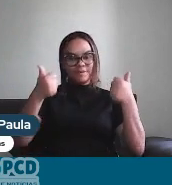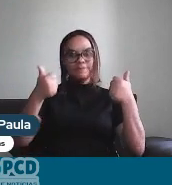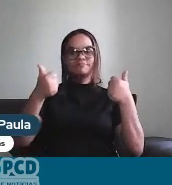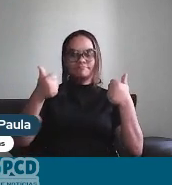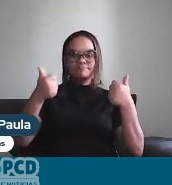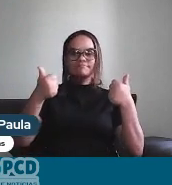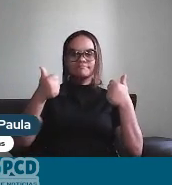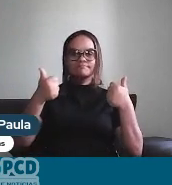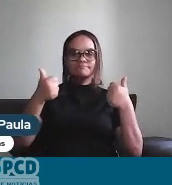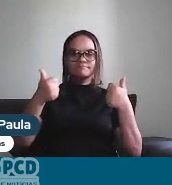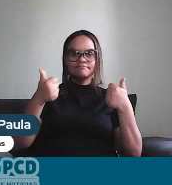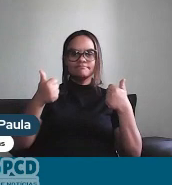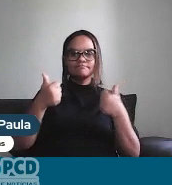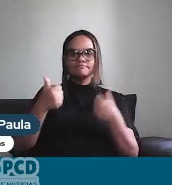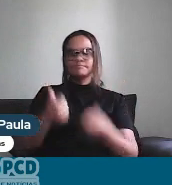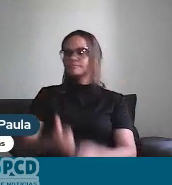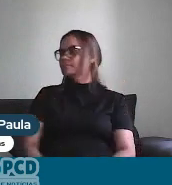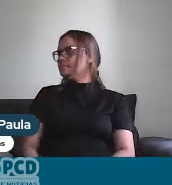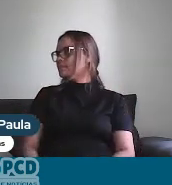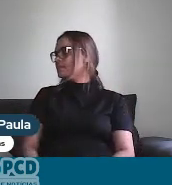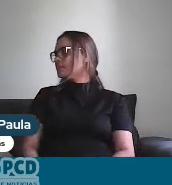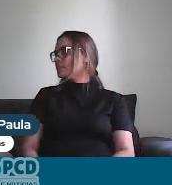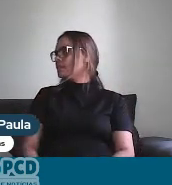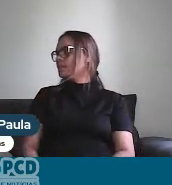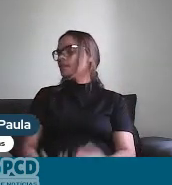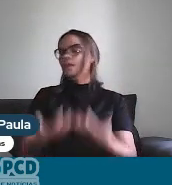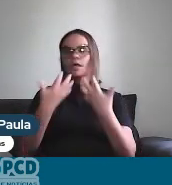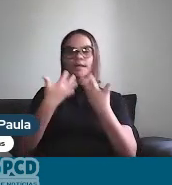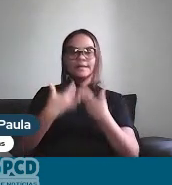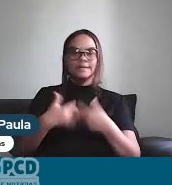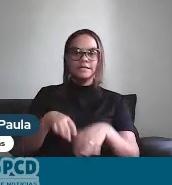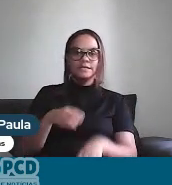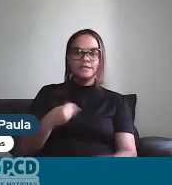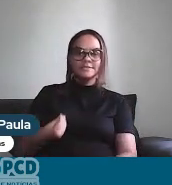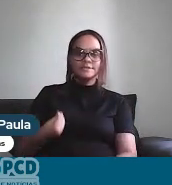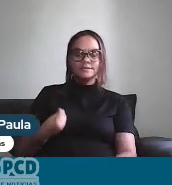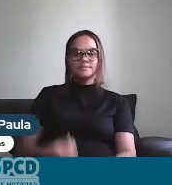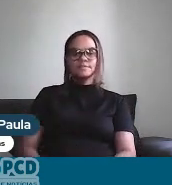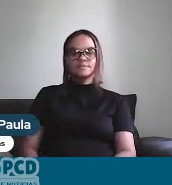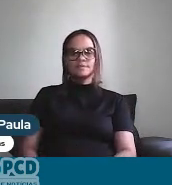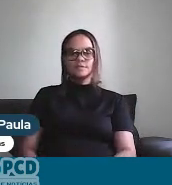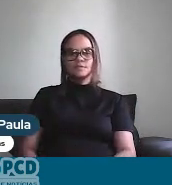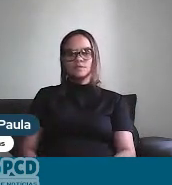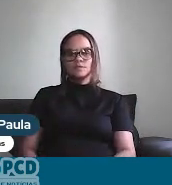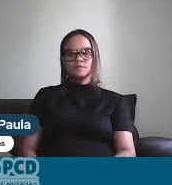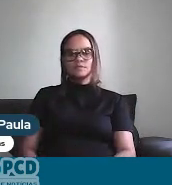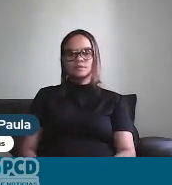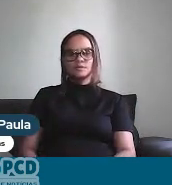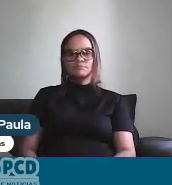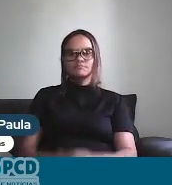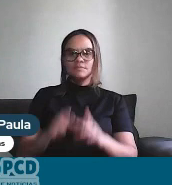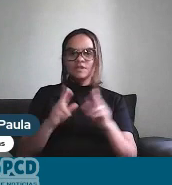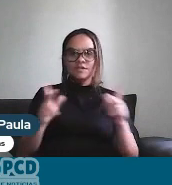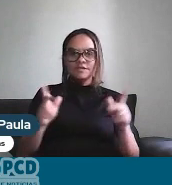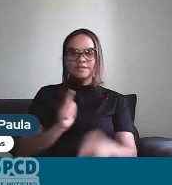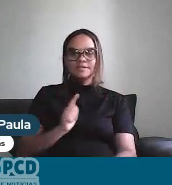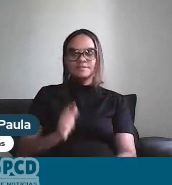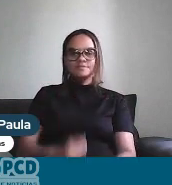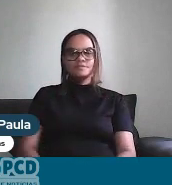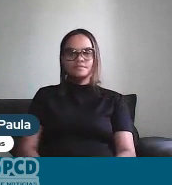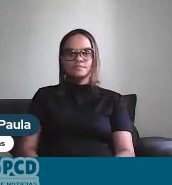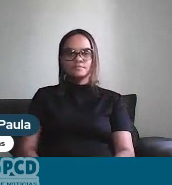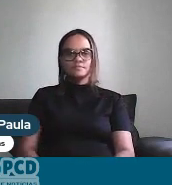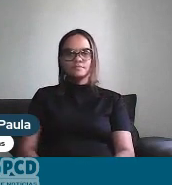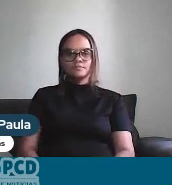como números que de fato refletem a realidade. Tá? Então, essa é a diferença que a gente tem que fazer.